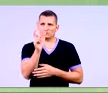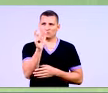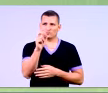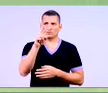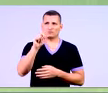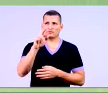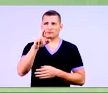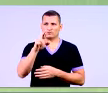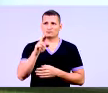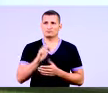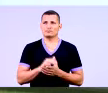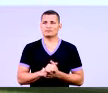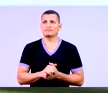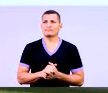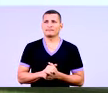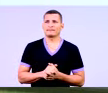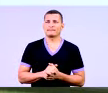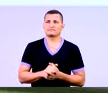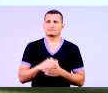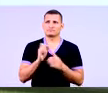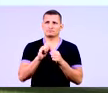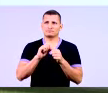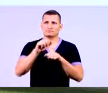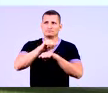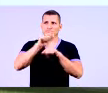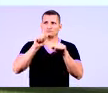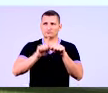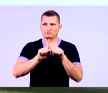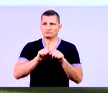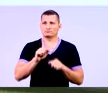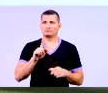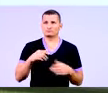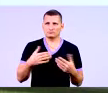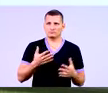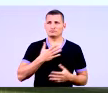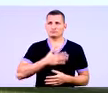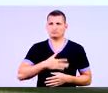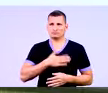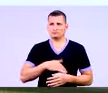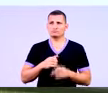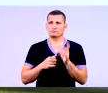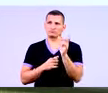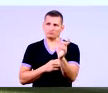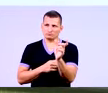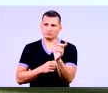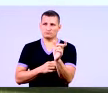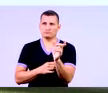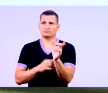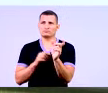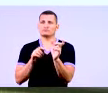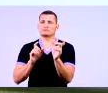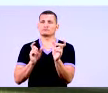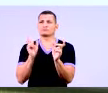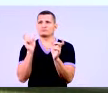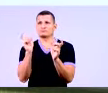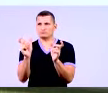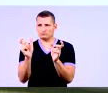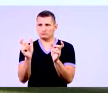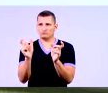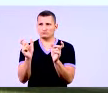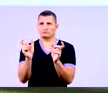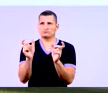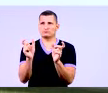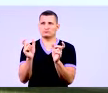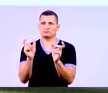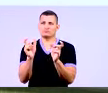a resolução da do algoritmo de maneira bem tranquila e é variável passei um valor peguei outra variável passeio do